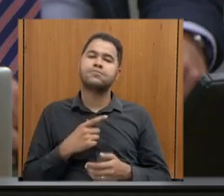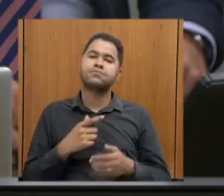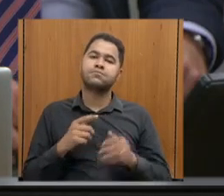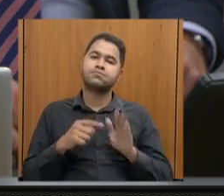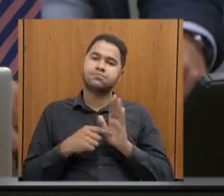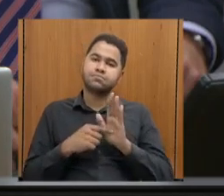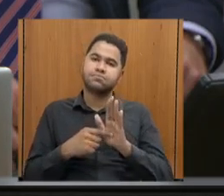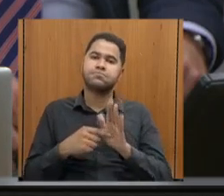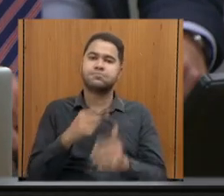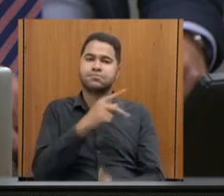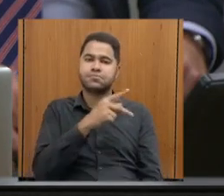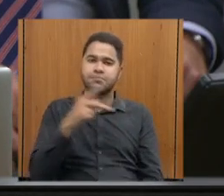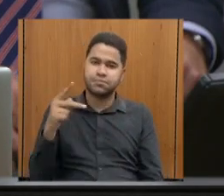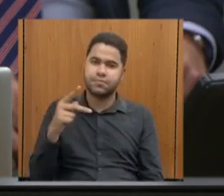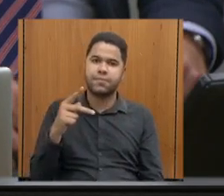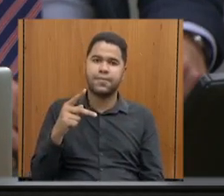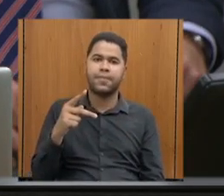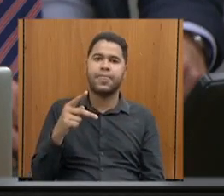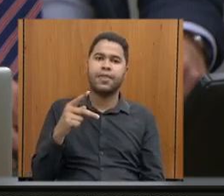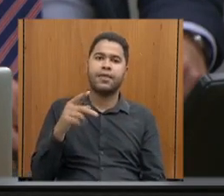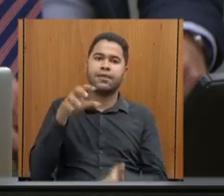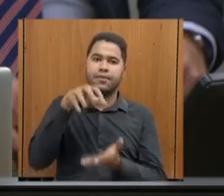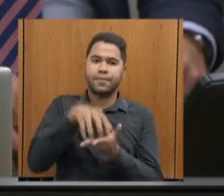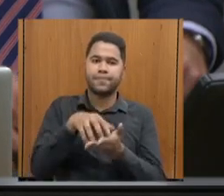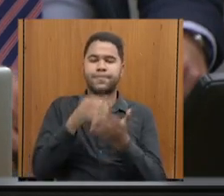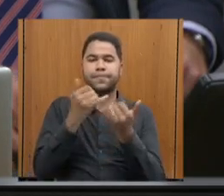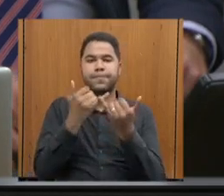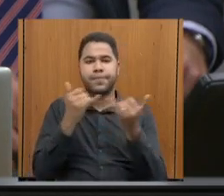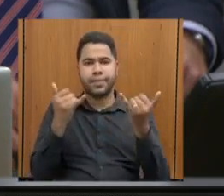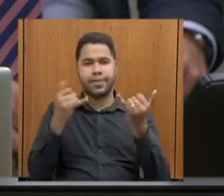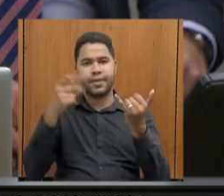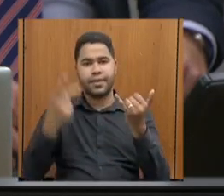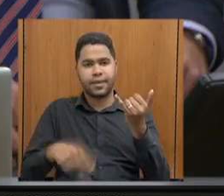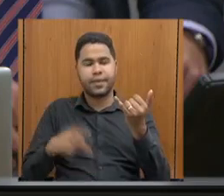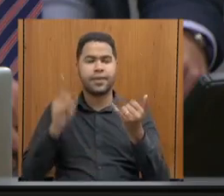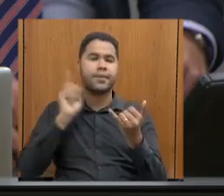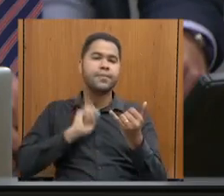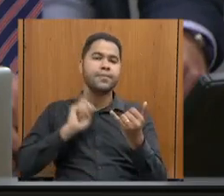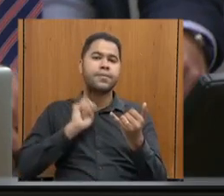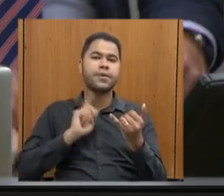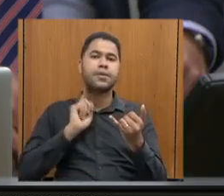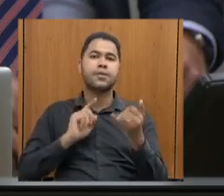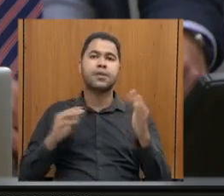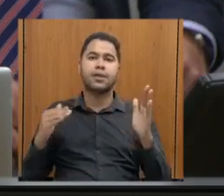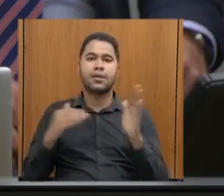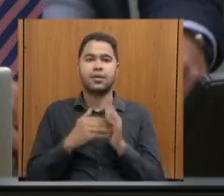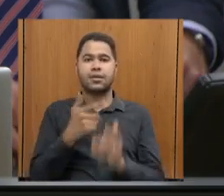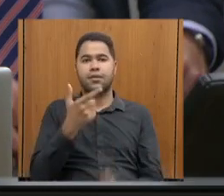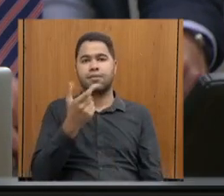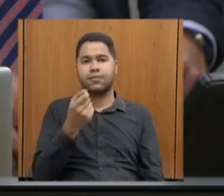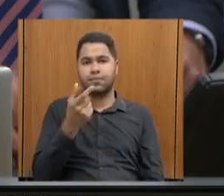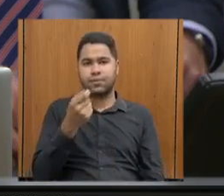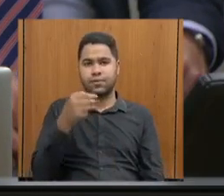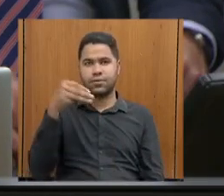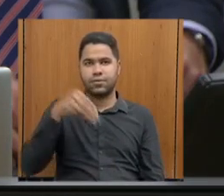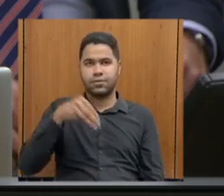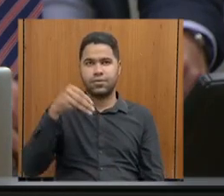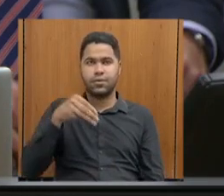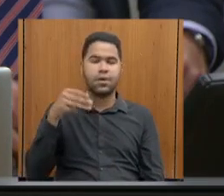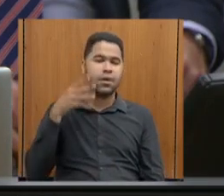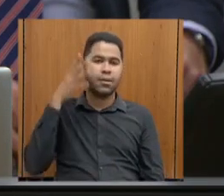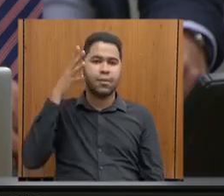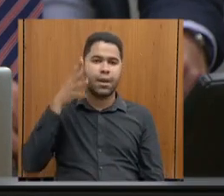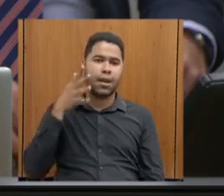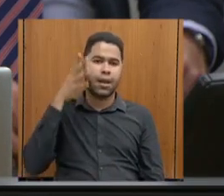diretor-presidente da companhia energética de Minas Gerais que disporá de até 20 minutos para